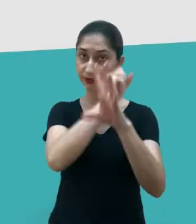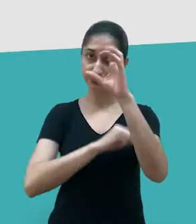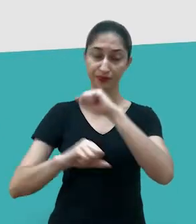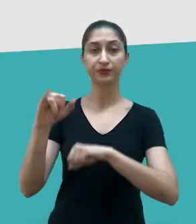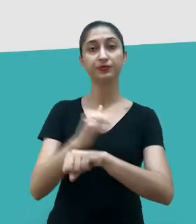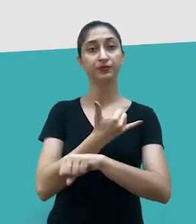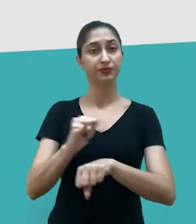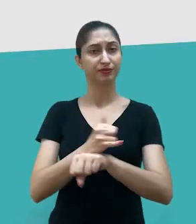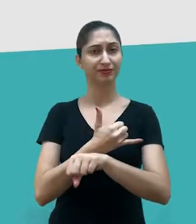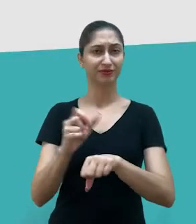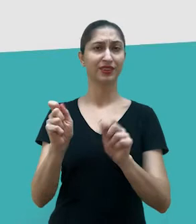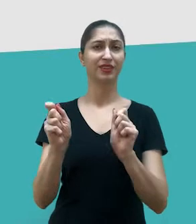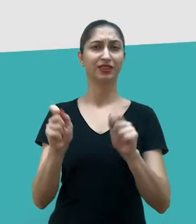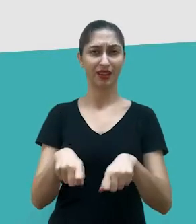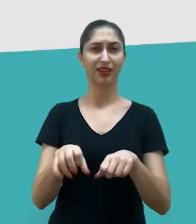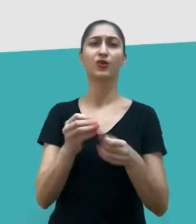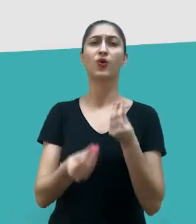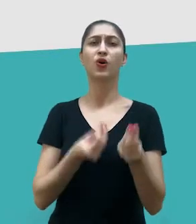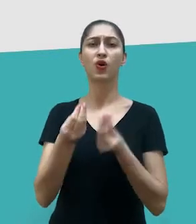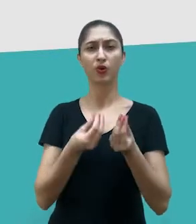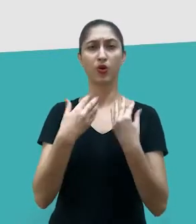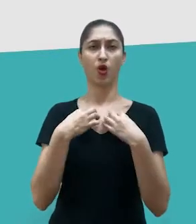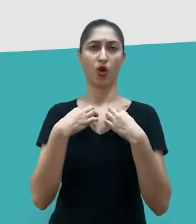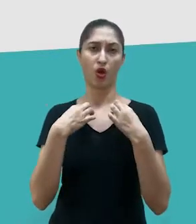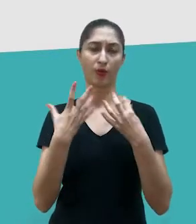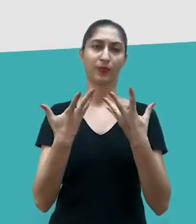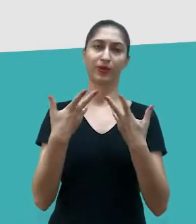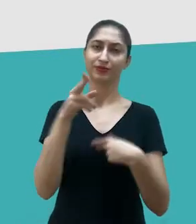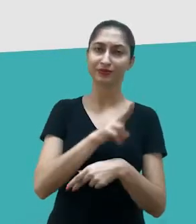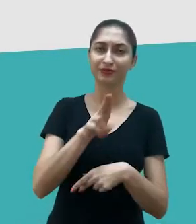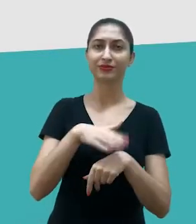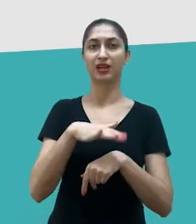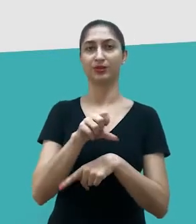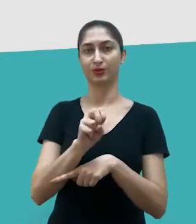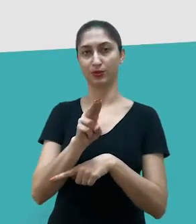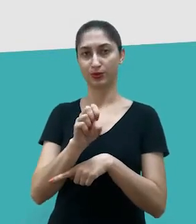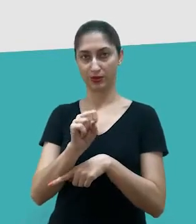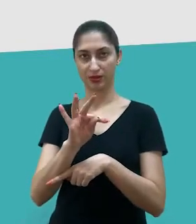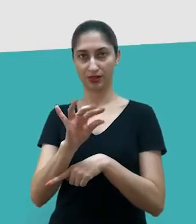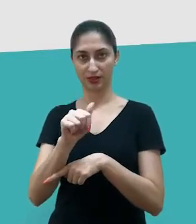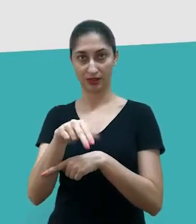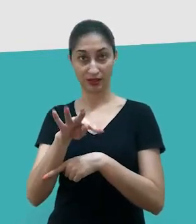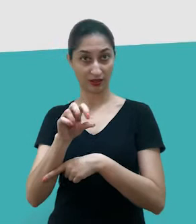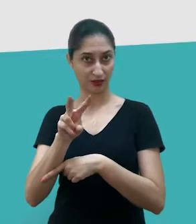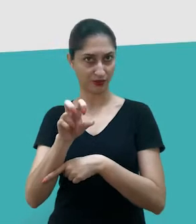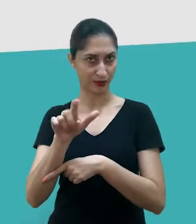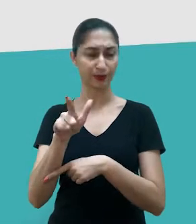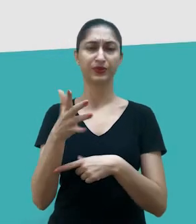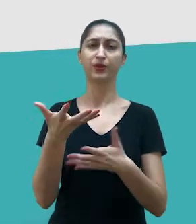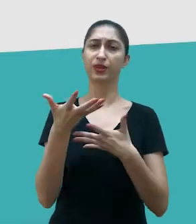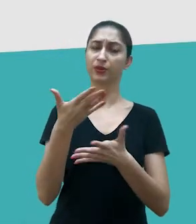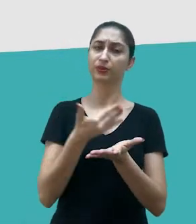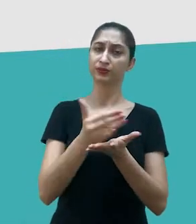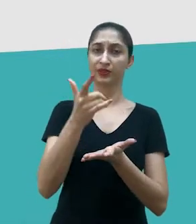ferramentas muito práticas de como se vestir mais sustentável. Eu gostaria de começar com a frase